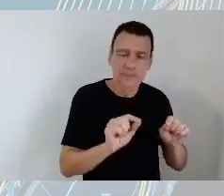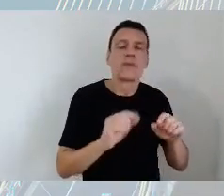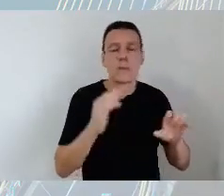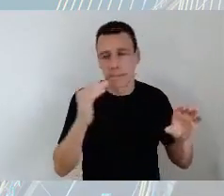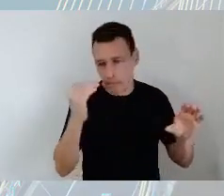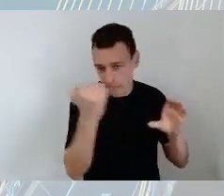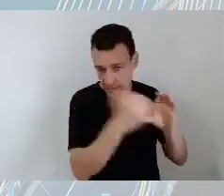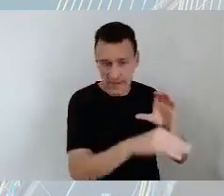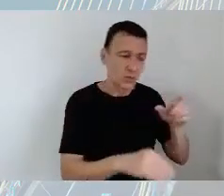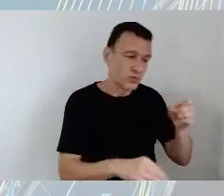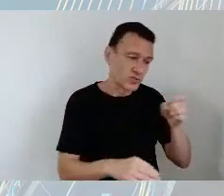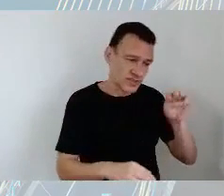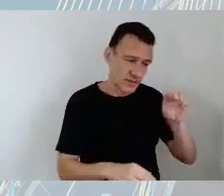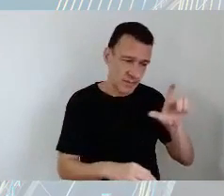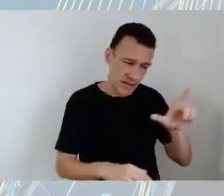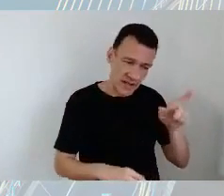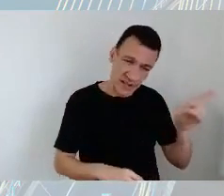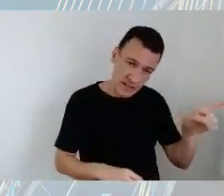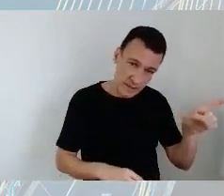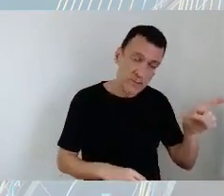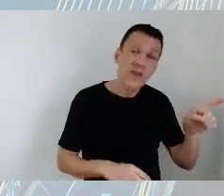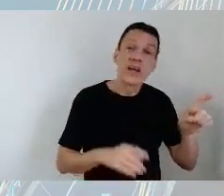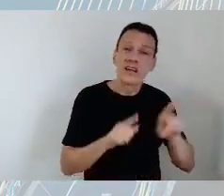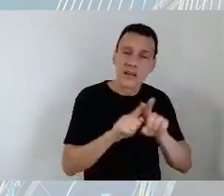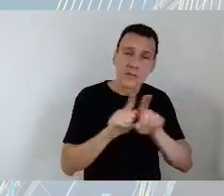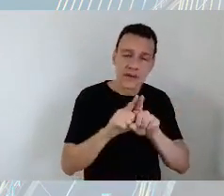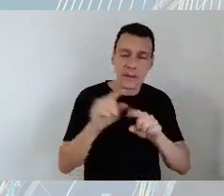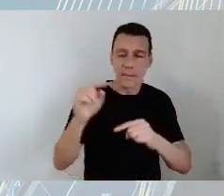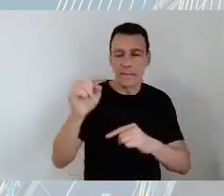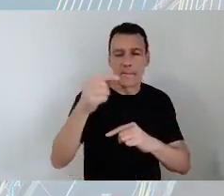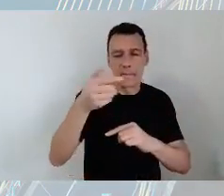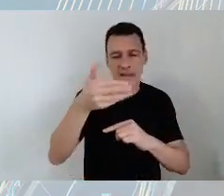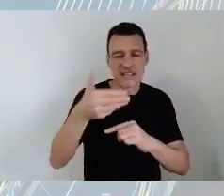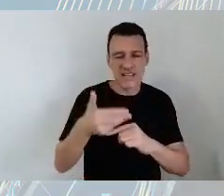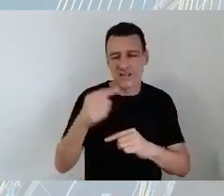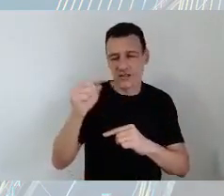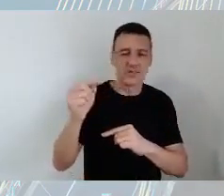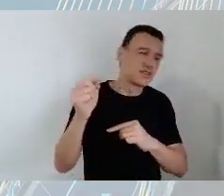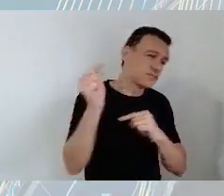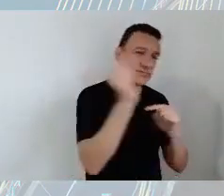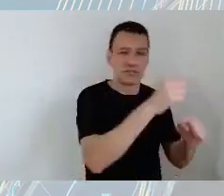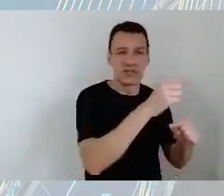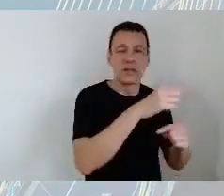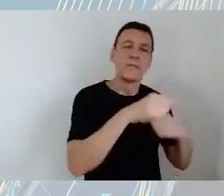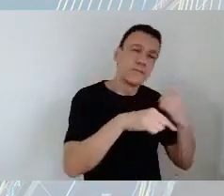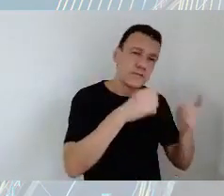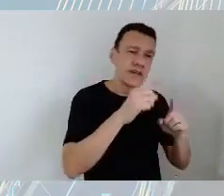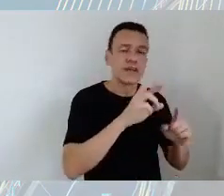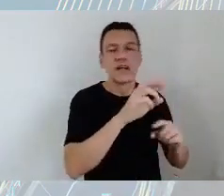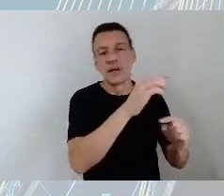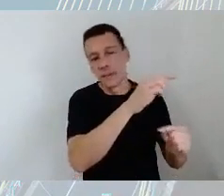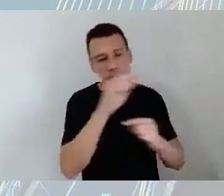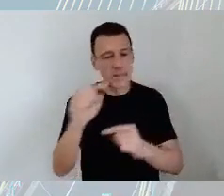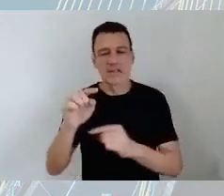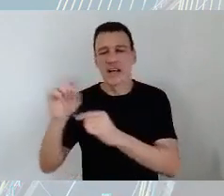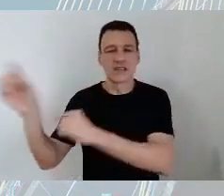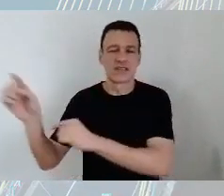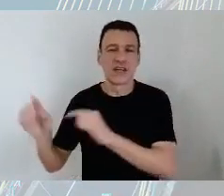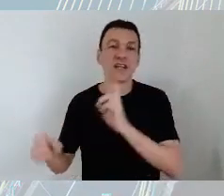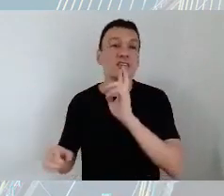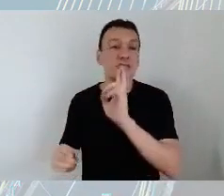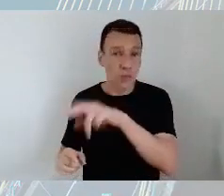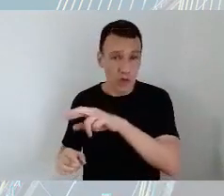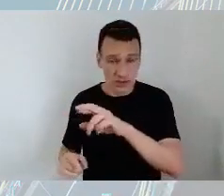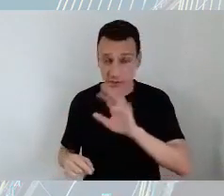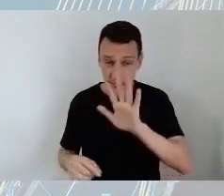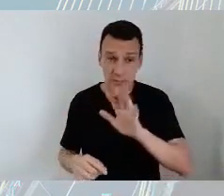eu tenho também a parte da mensagem. Então, essa parte da mensagem que é a mensagem de resposta. Posso mandar sem nada? Posso. Aí o sistema não recebe a mensagem.